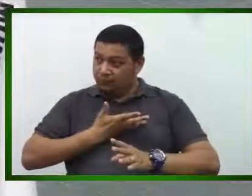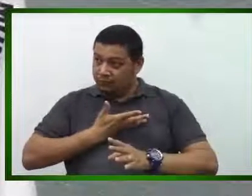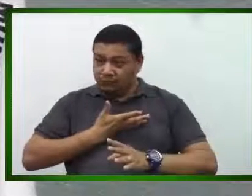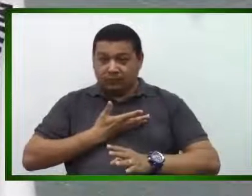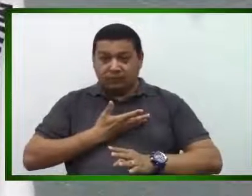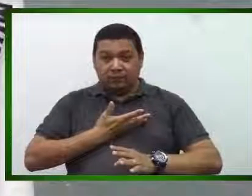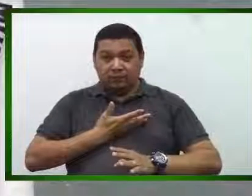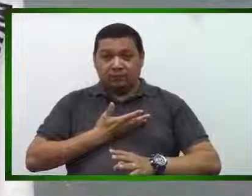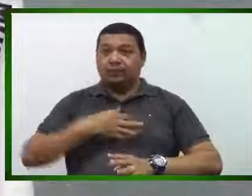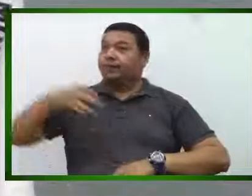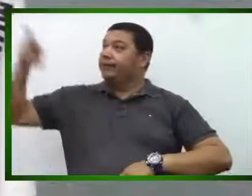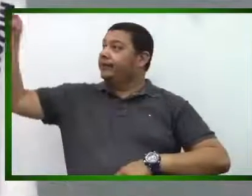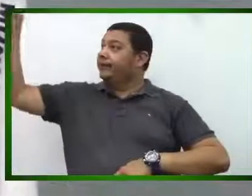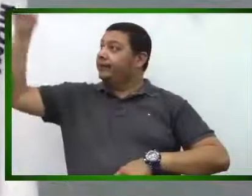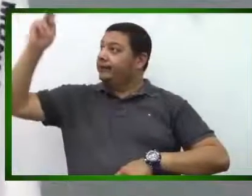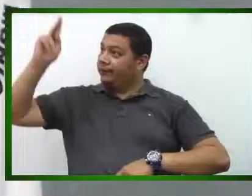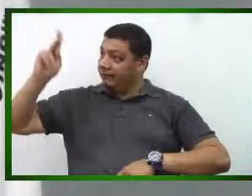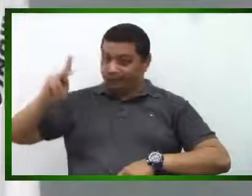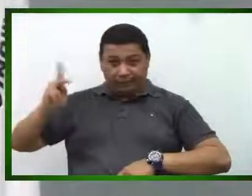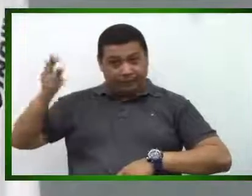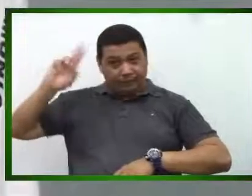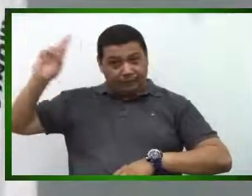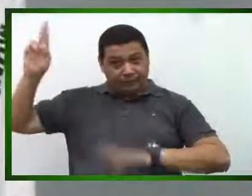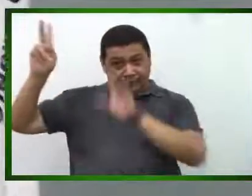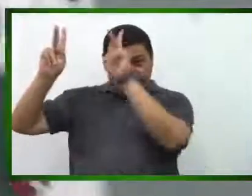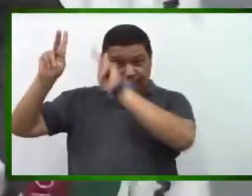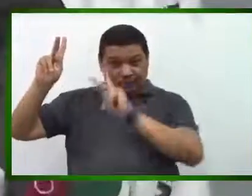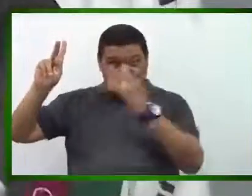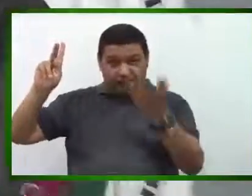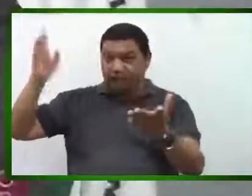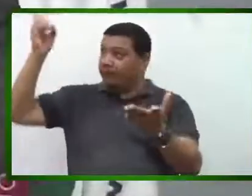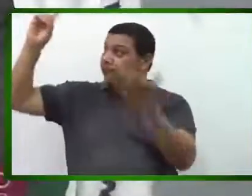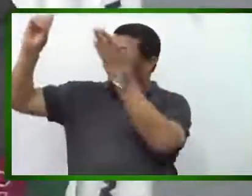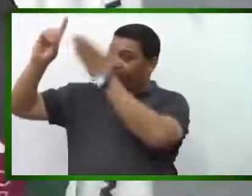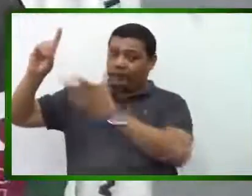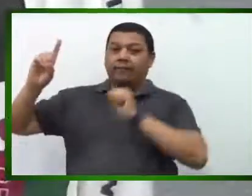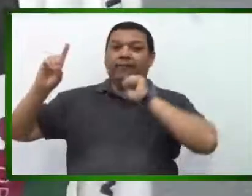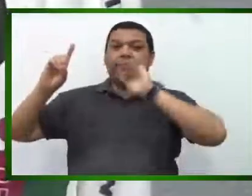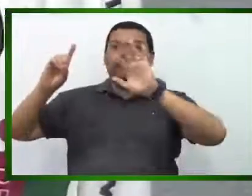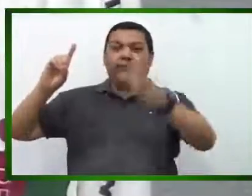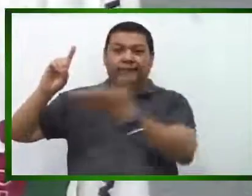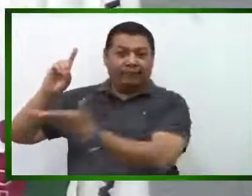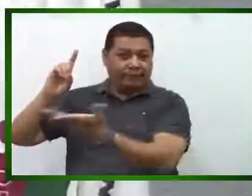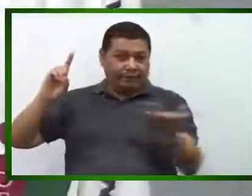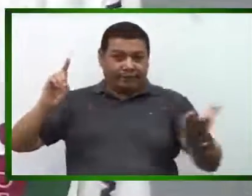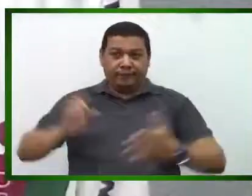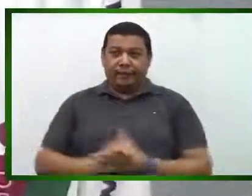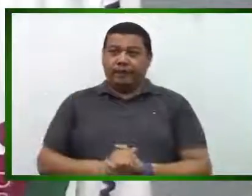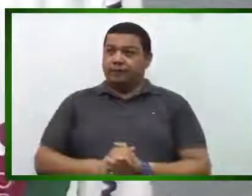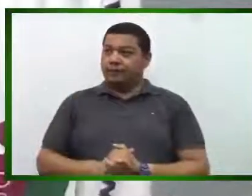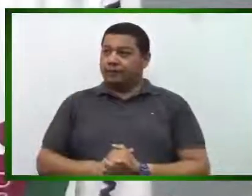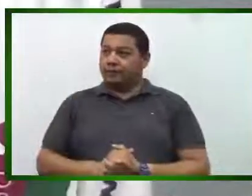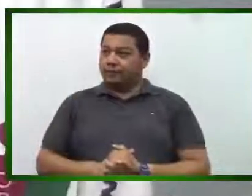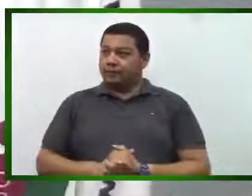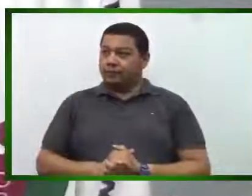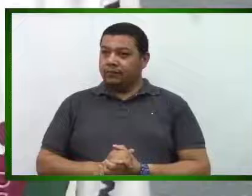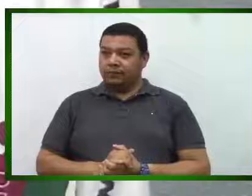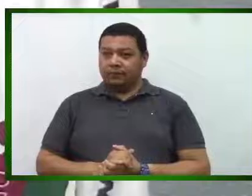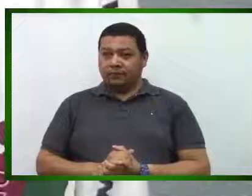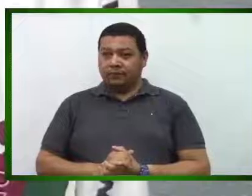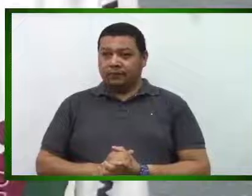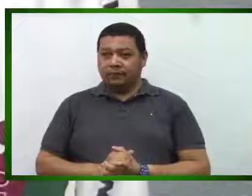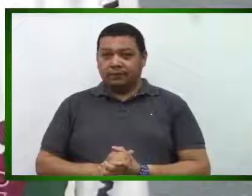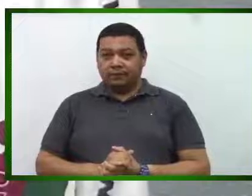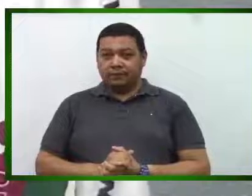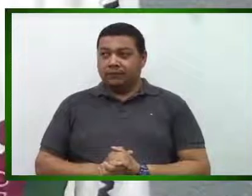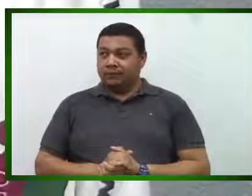na paz do Senhor. Que Deus abençoe a todos. Meus amigos, é muito completo